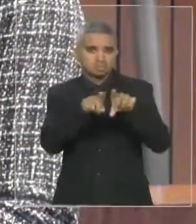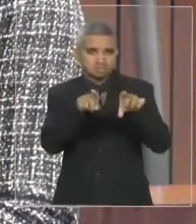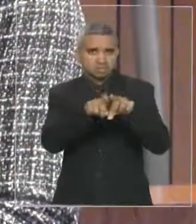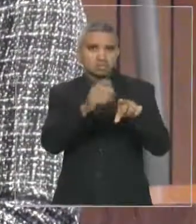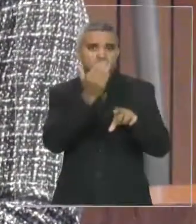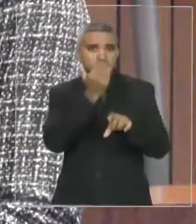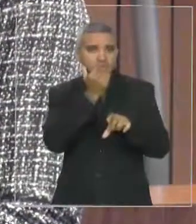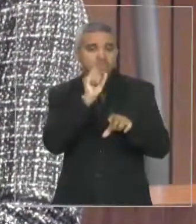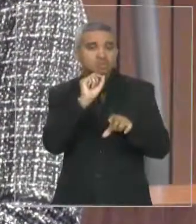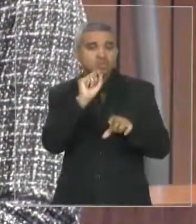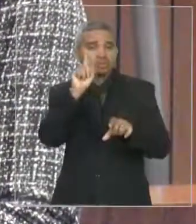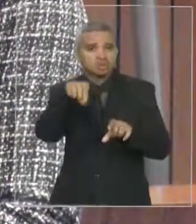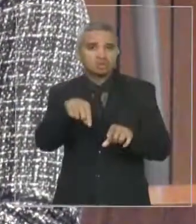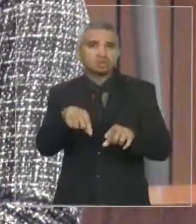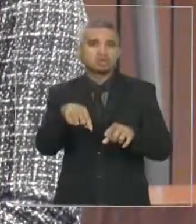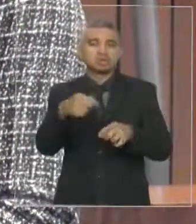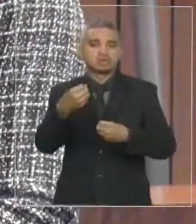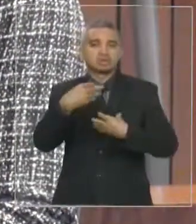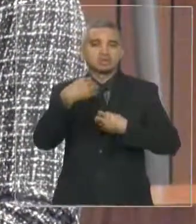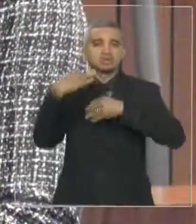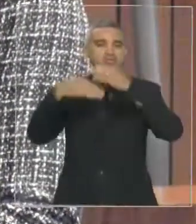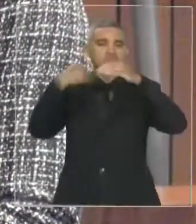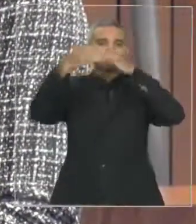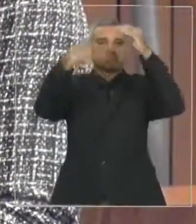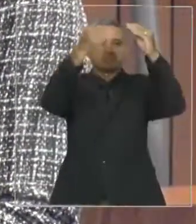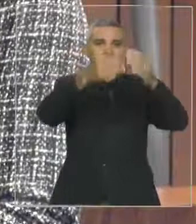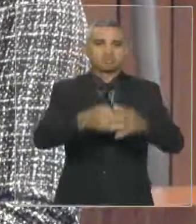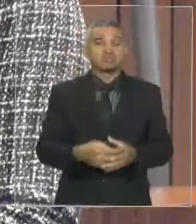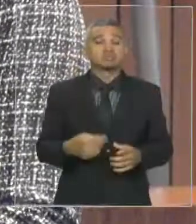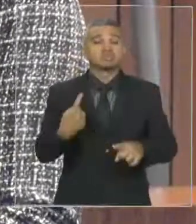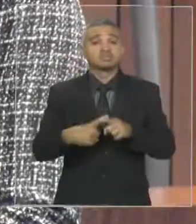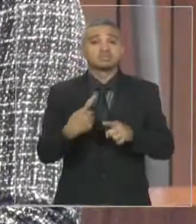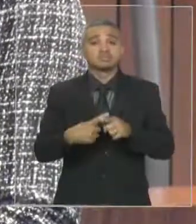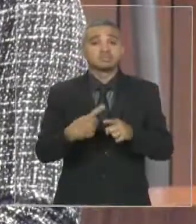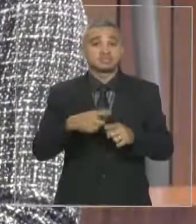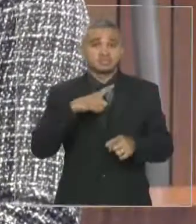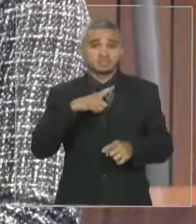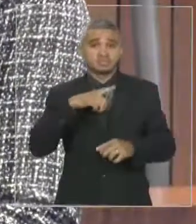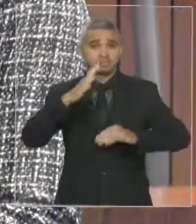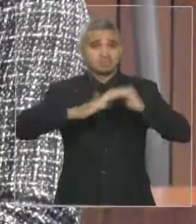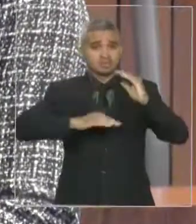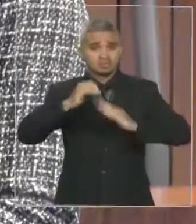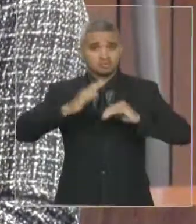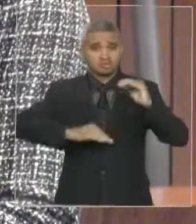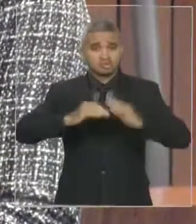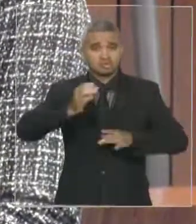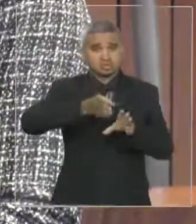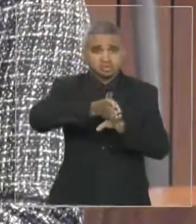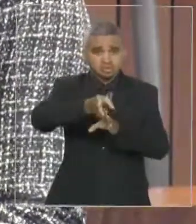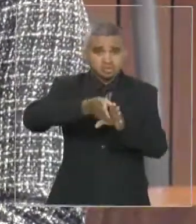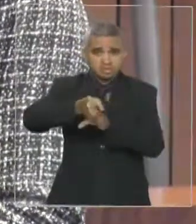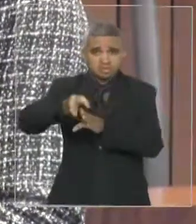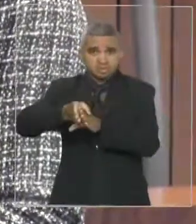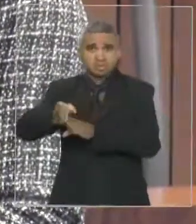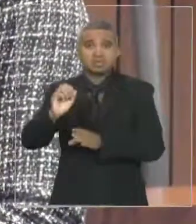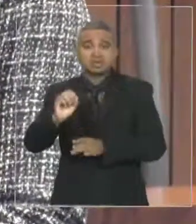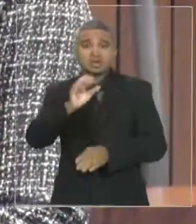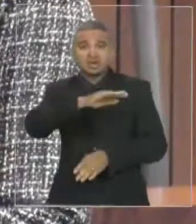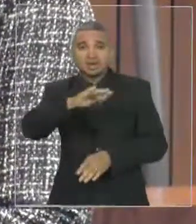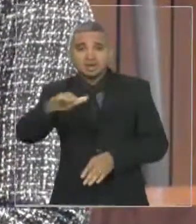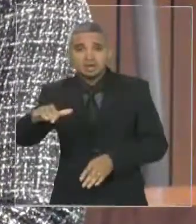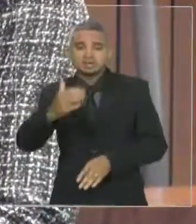crianças alimentadas na forma recomendada por profissionais qualificados é um grande passo para